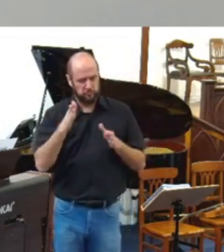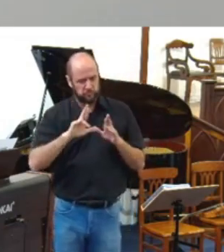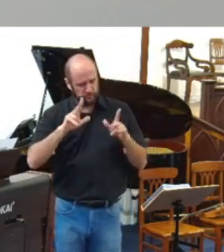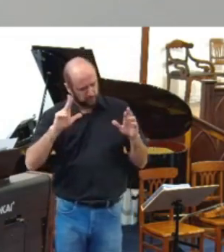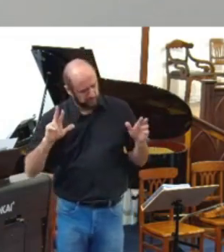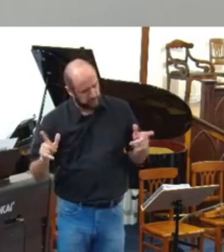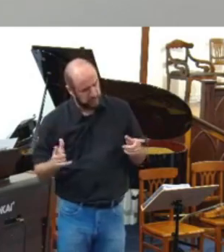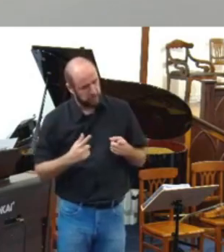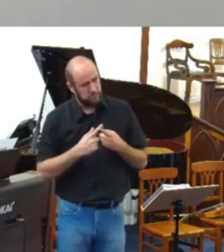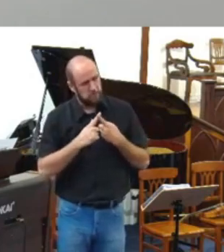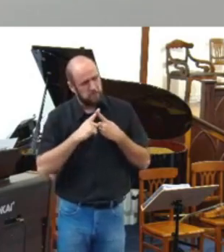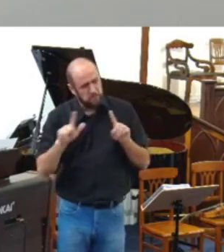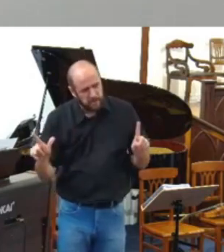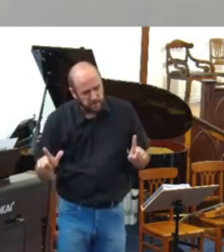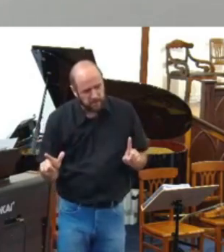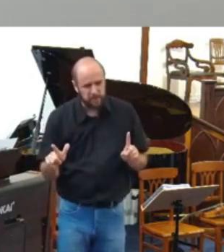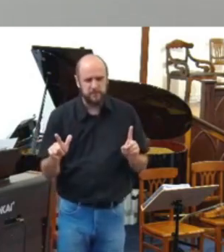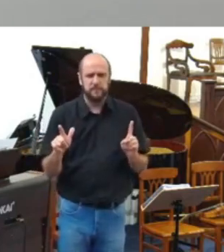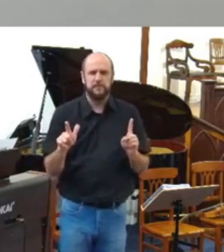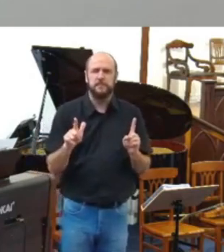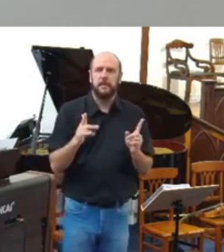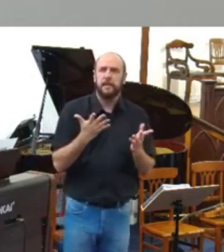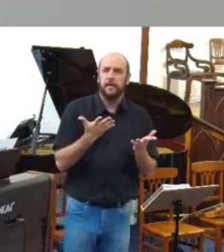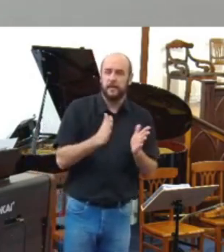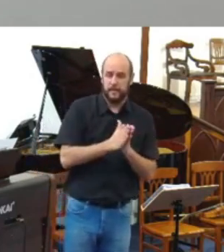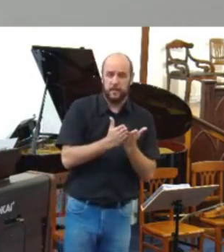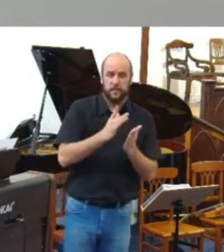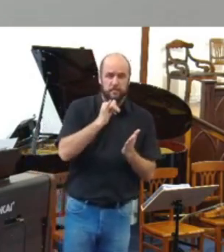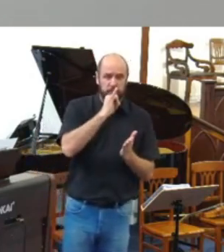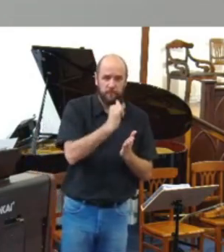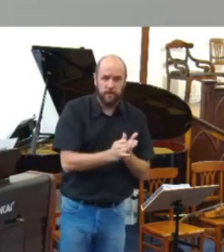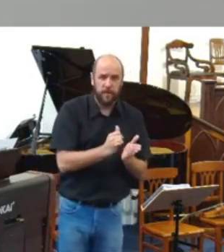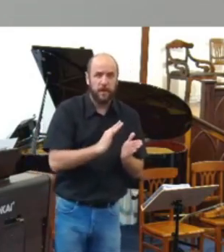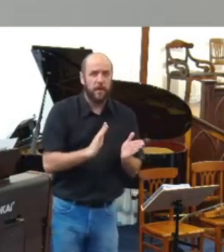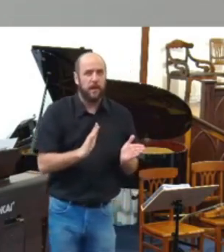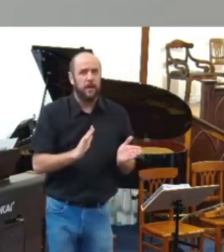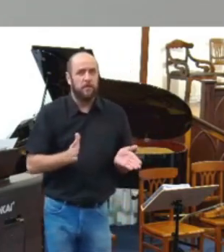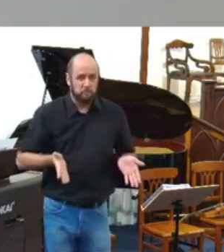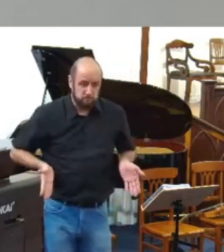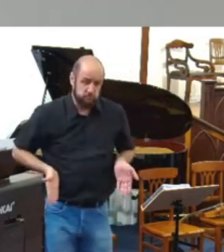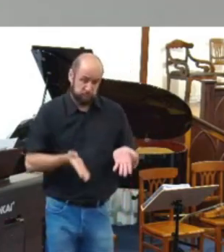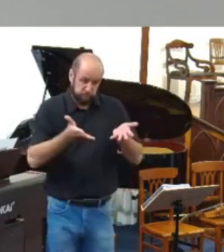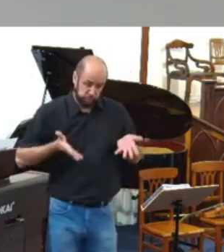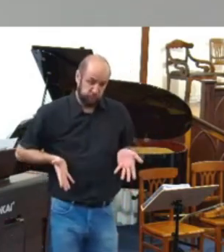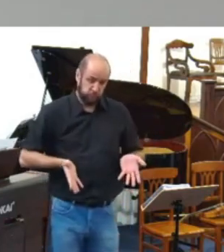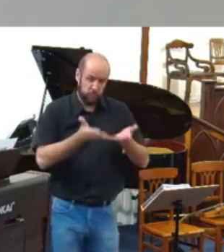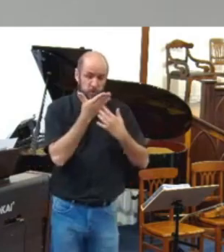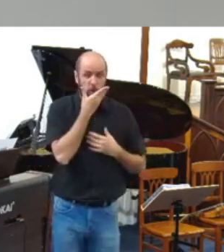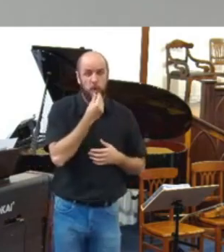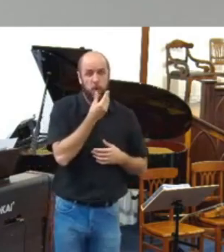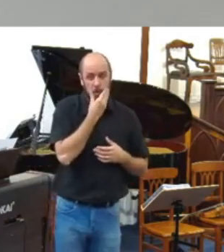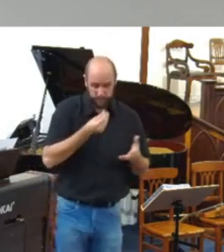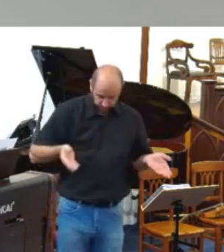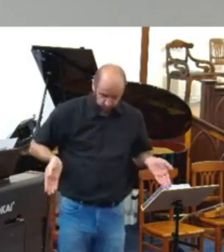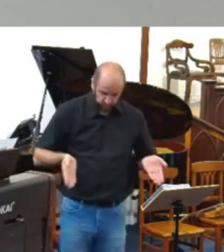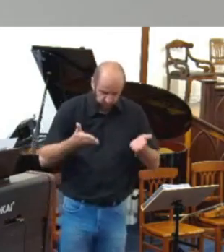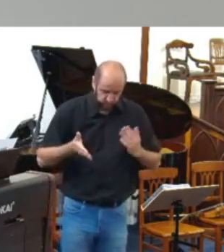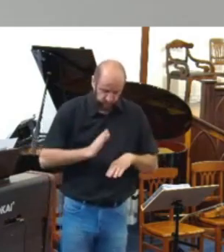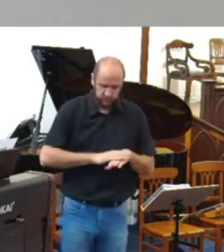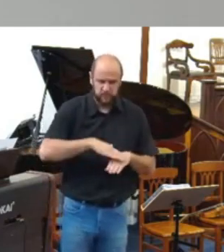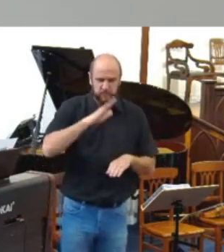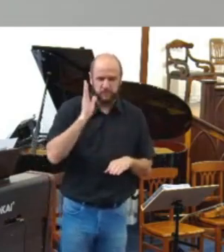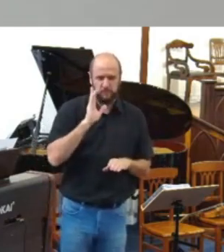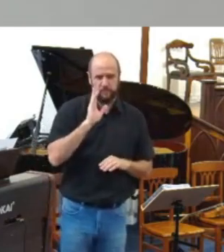mas essa passagem, ela dá um impulso a estes homens que